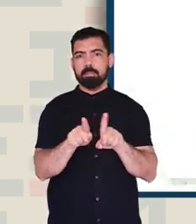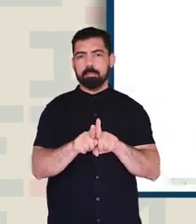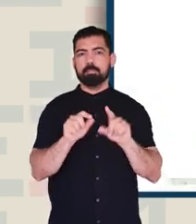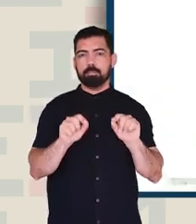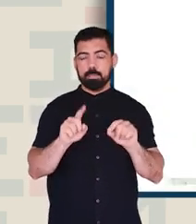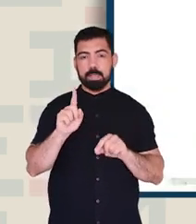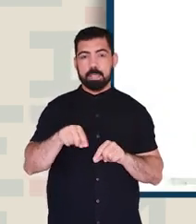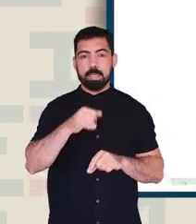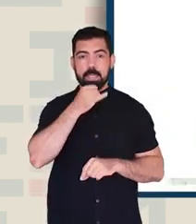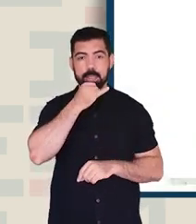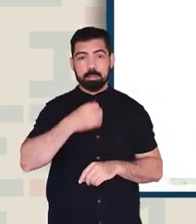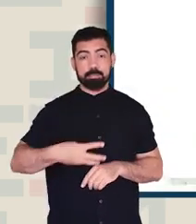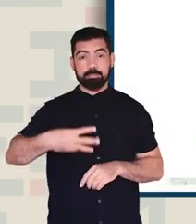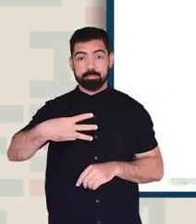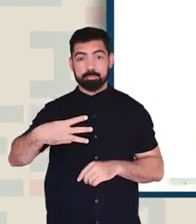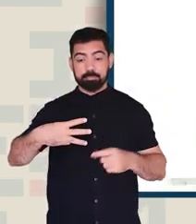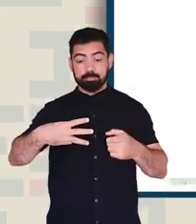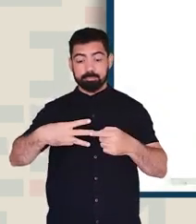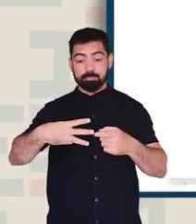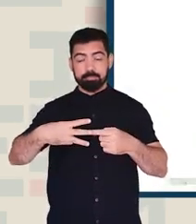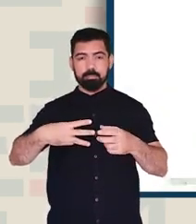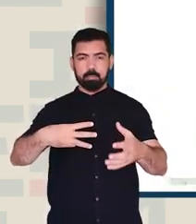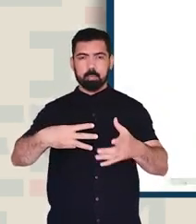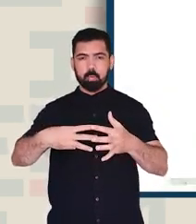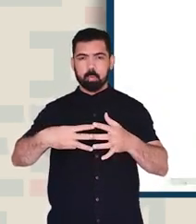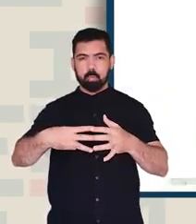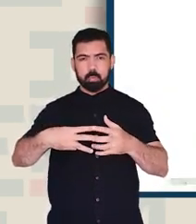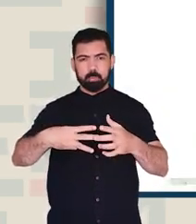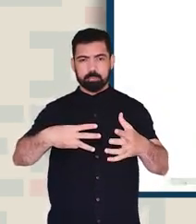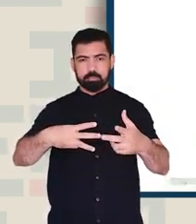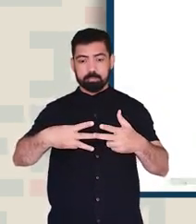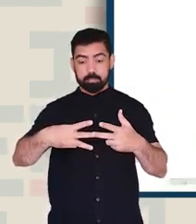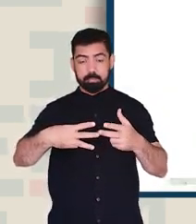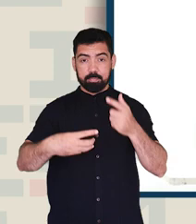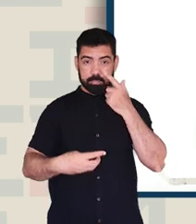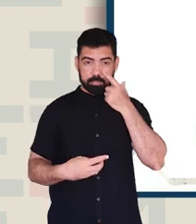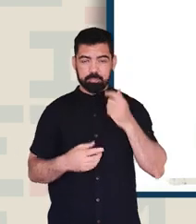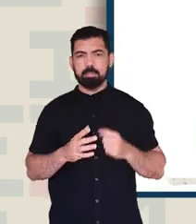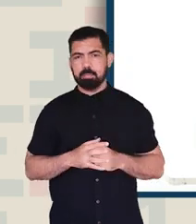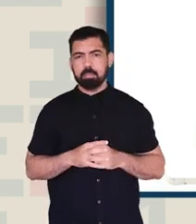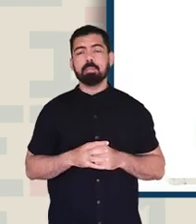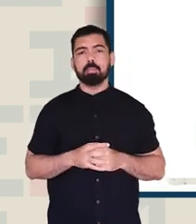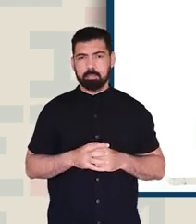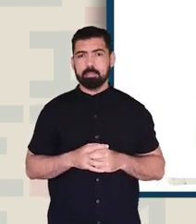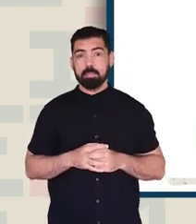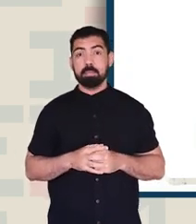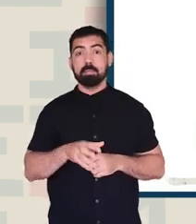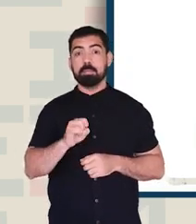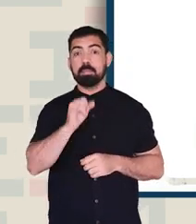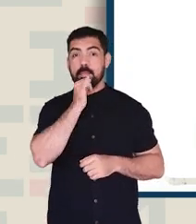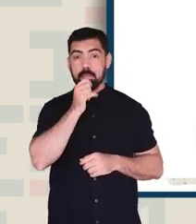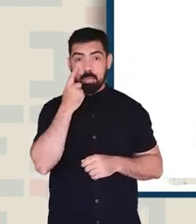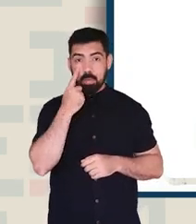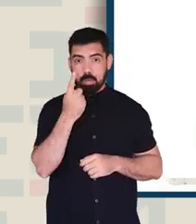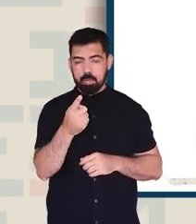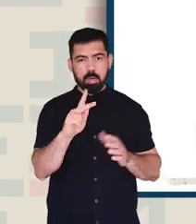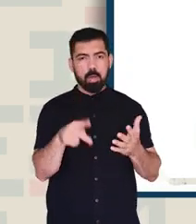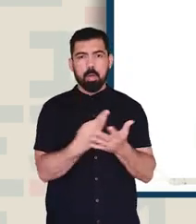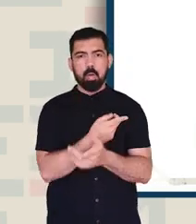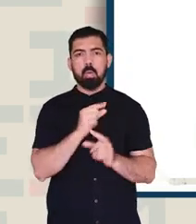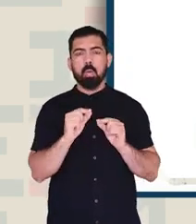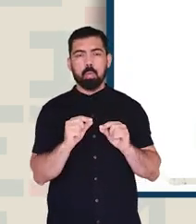agora pressionando aqui o rotor do meio, pressionando essa válvula do meio. Veja que quando eu aperto essa válvula,